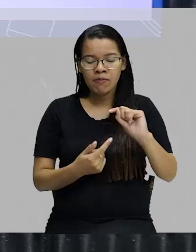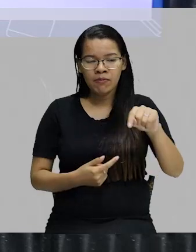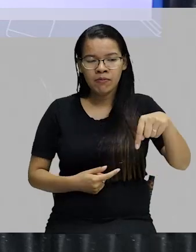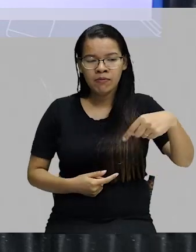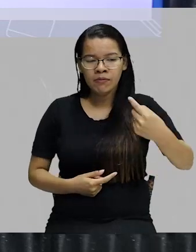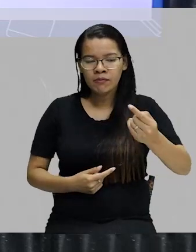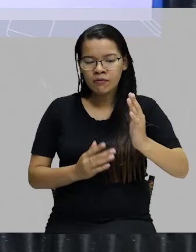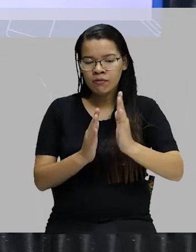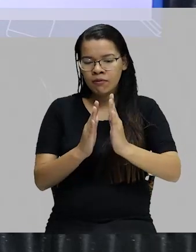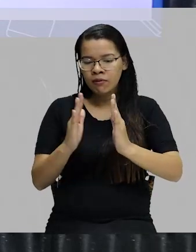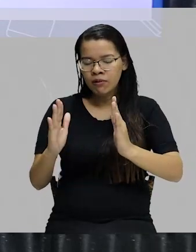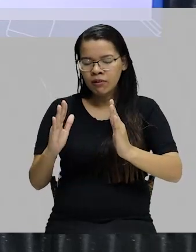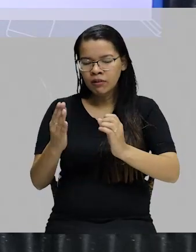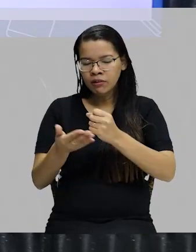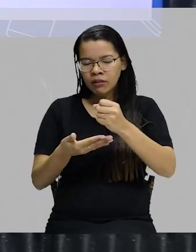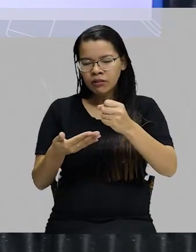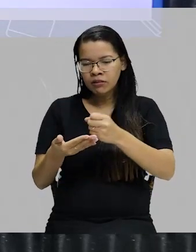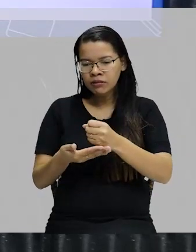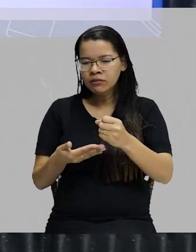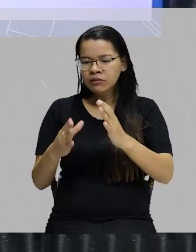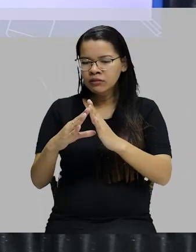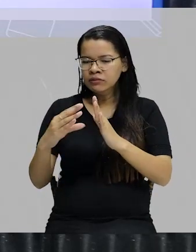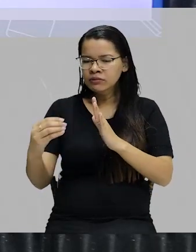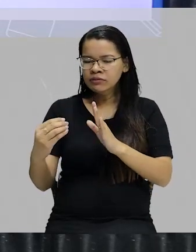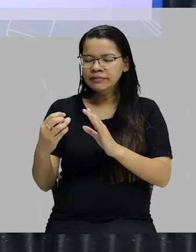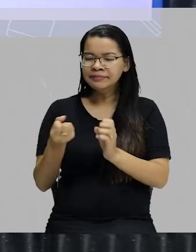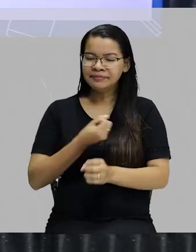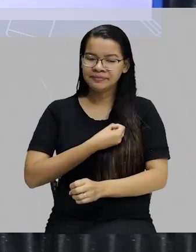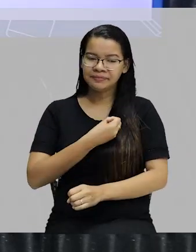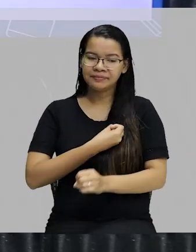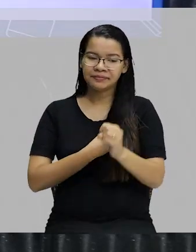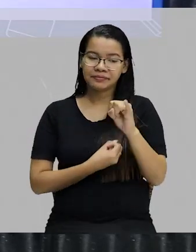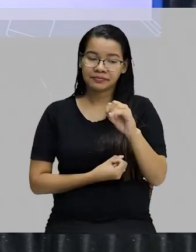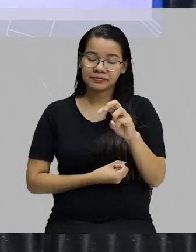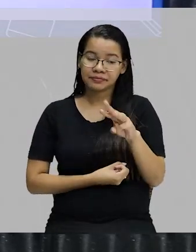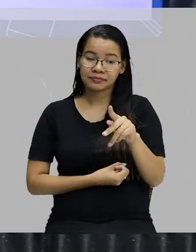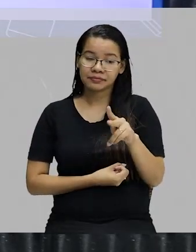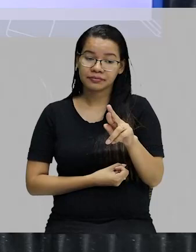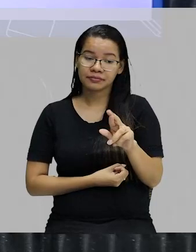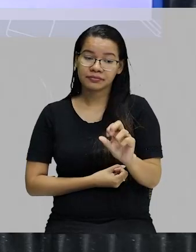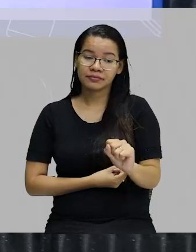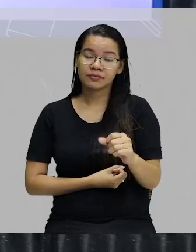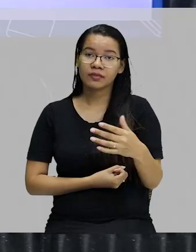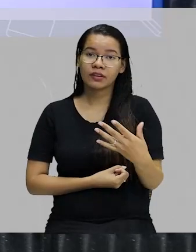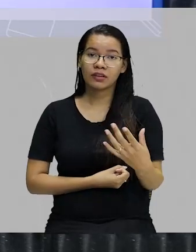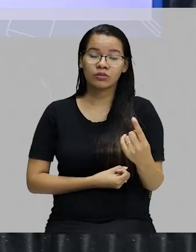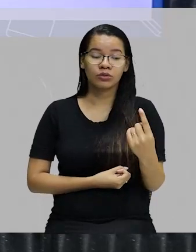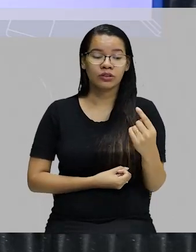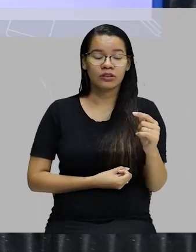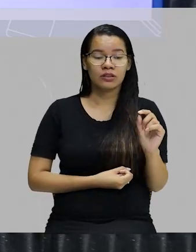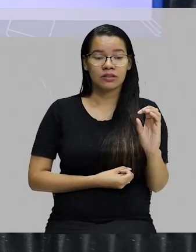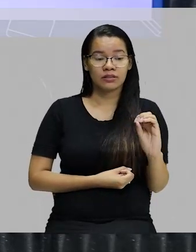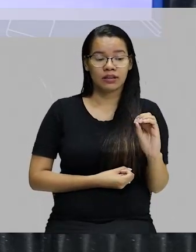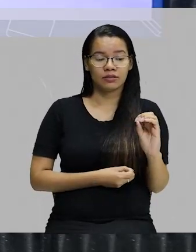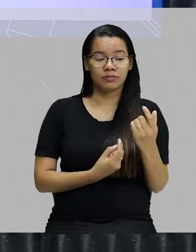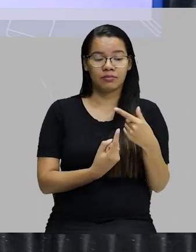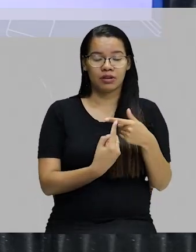outra baseada nos números ímpares, tá? Então, nesse caso, 0 mais 1,